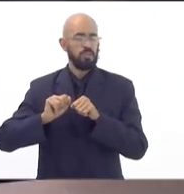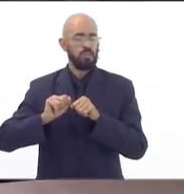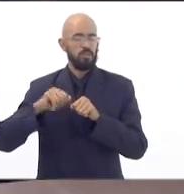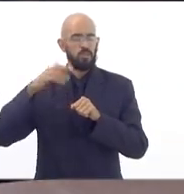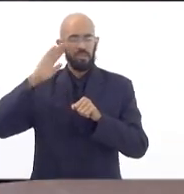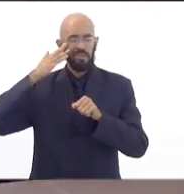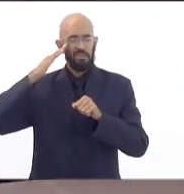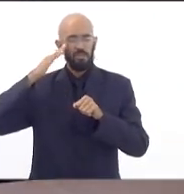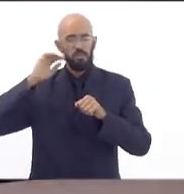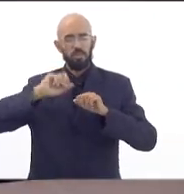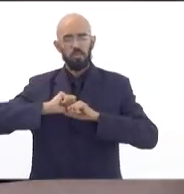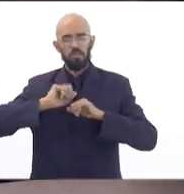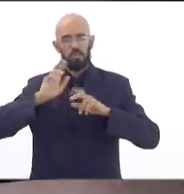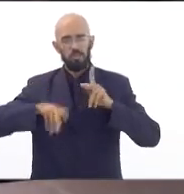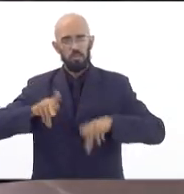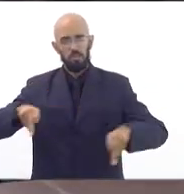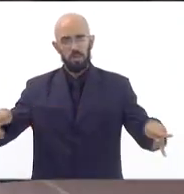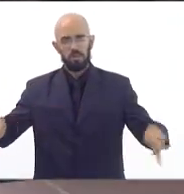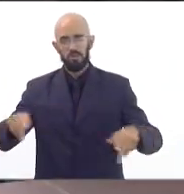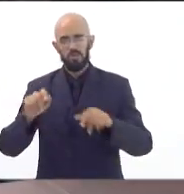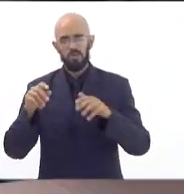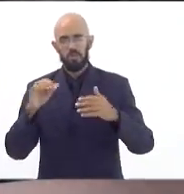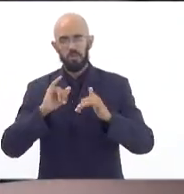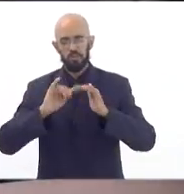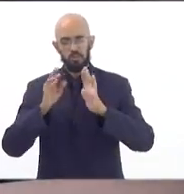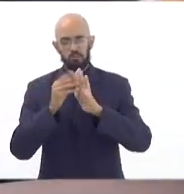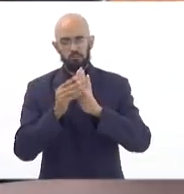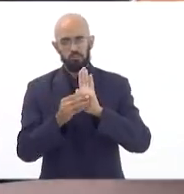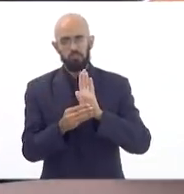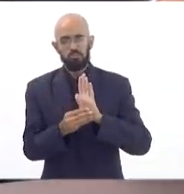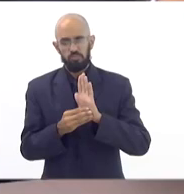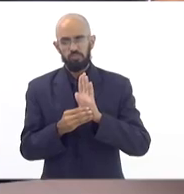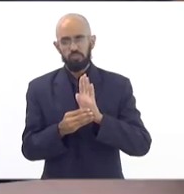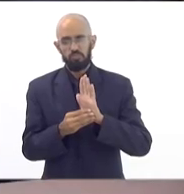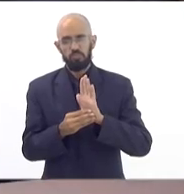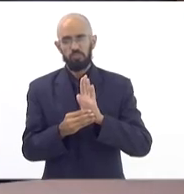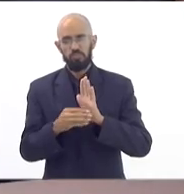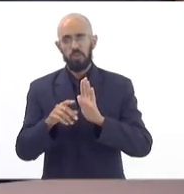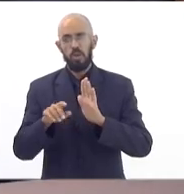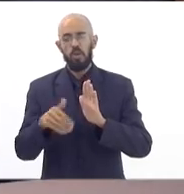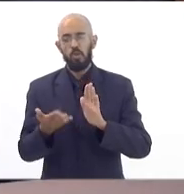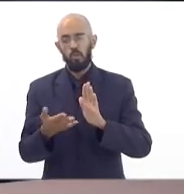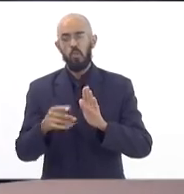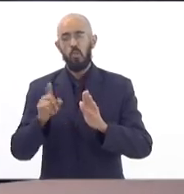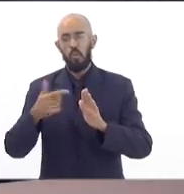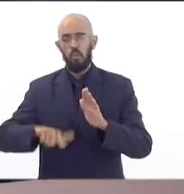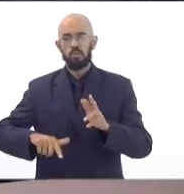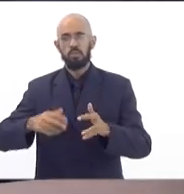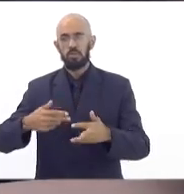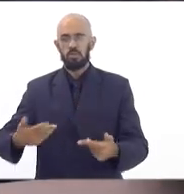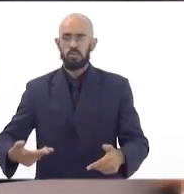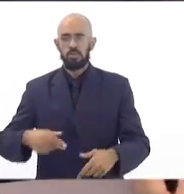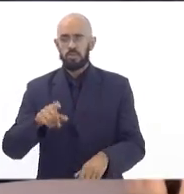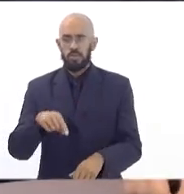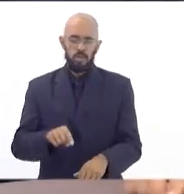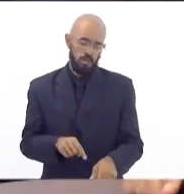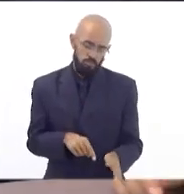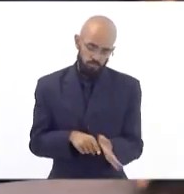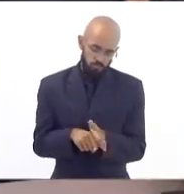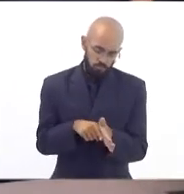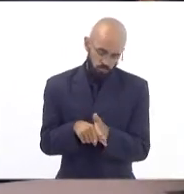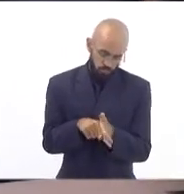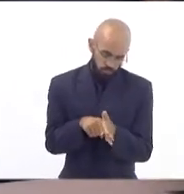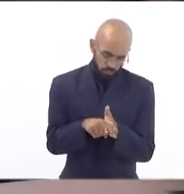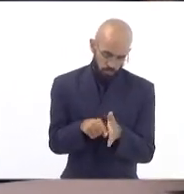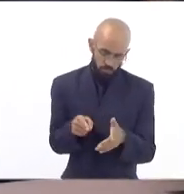público e foi lançado como tal da outra forma como eu falei buscar por questões né para ver a